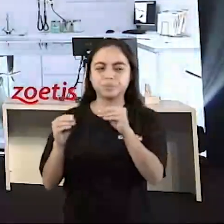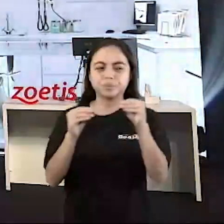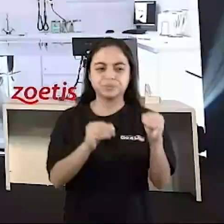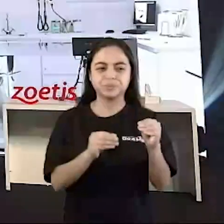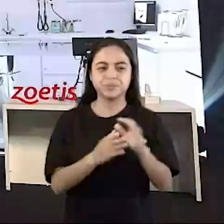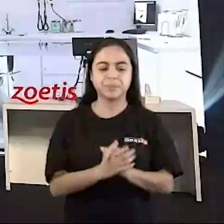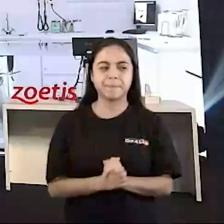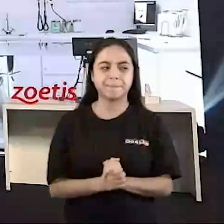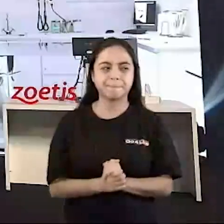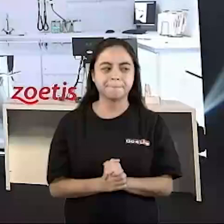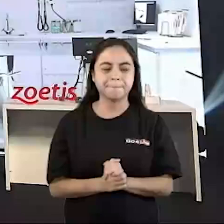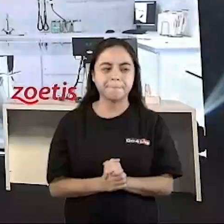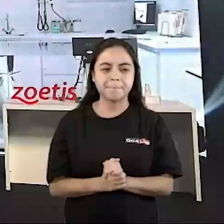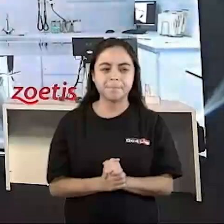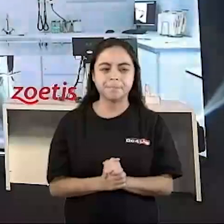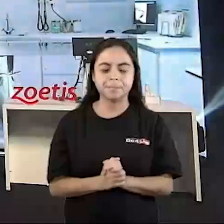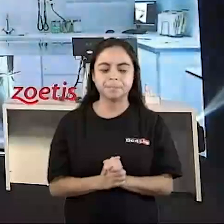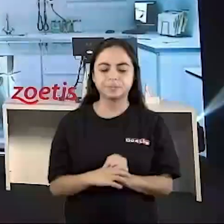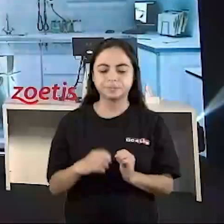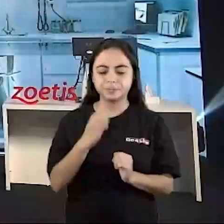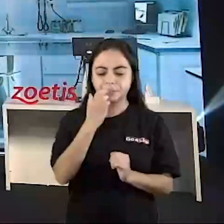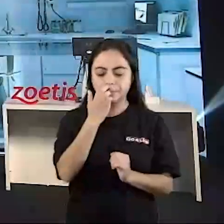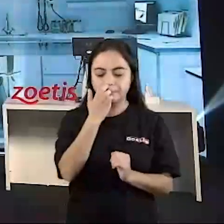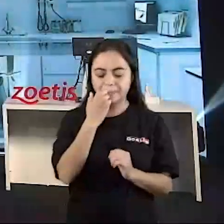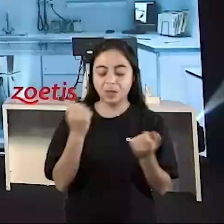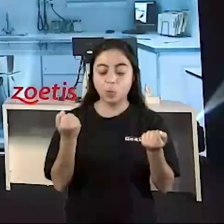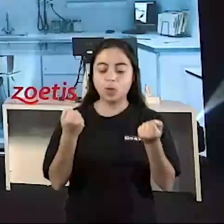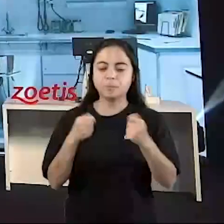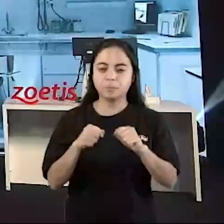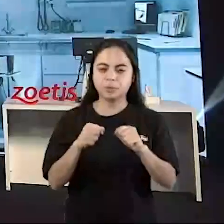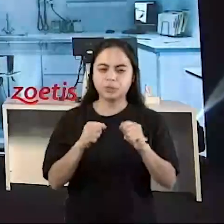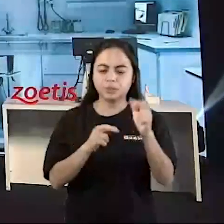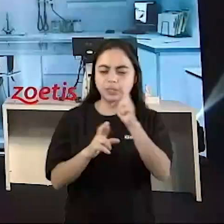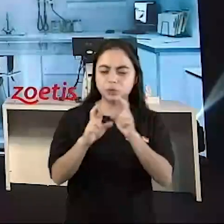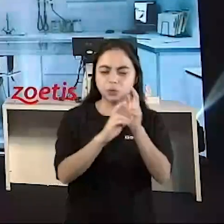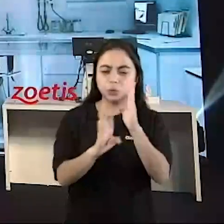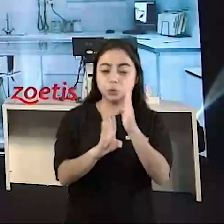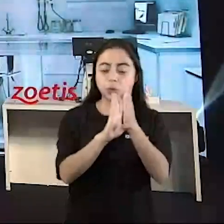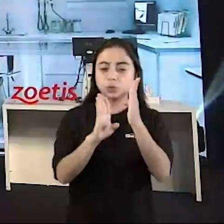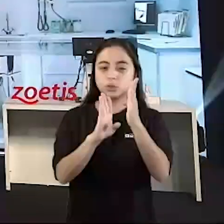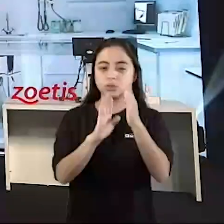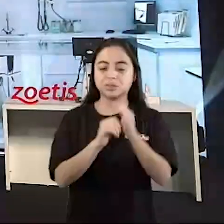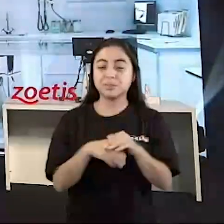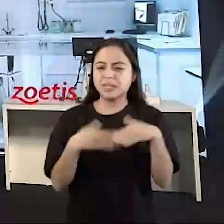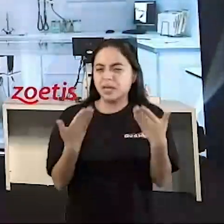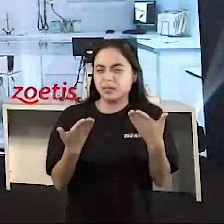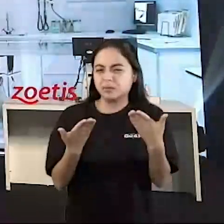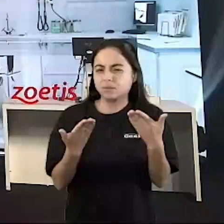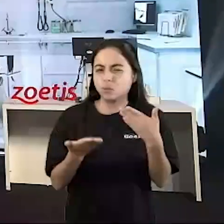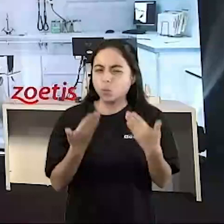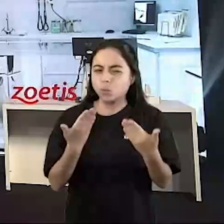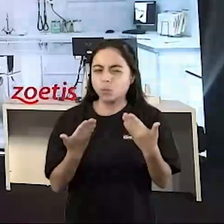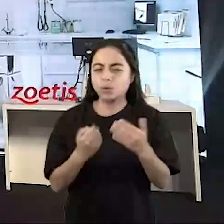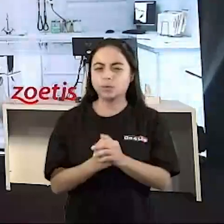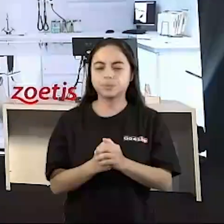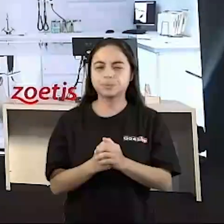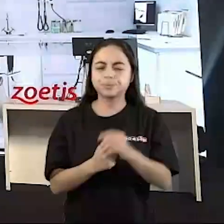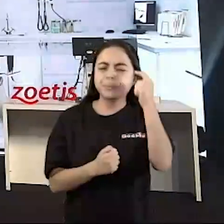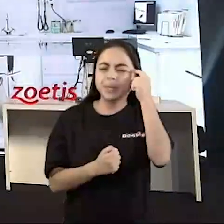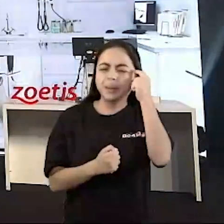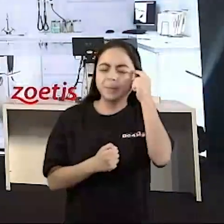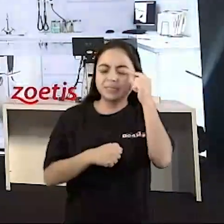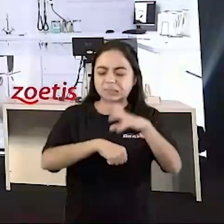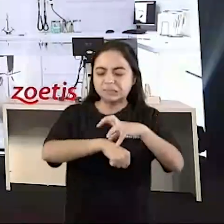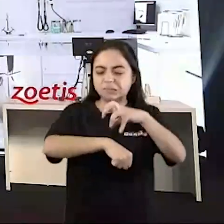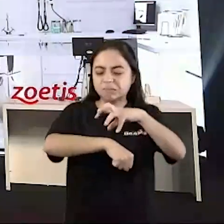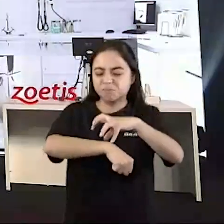slides. Com as possibilidades diagnósticas. E quais são elas? Pensando nas lesões